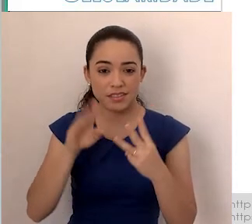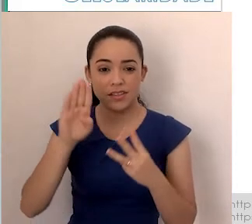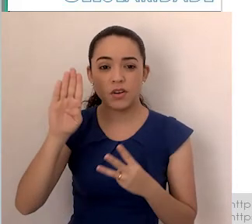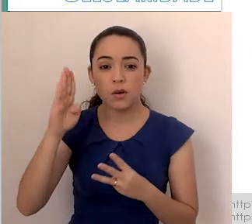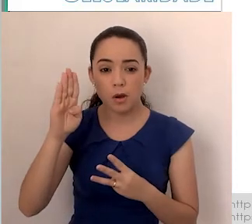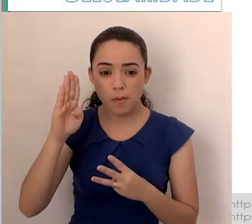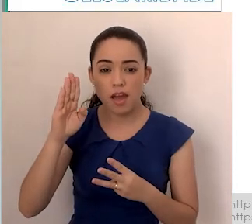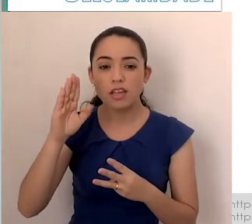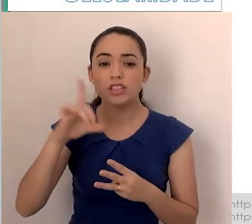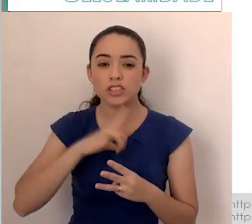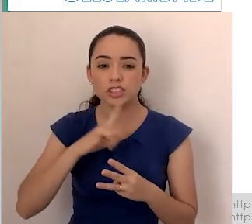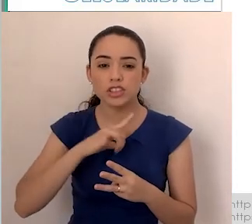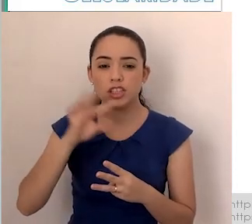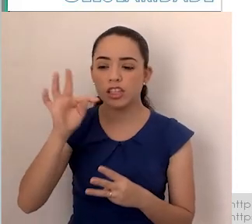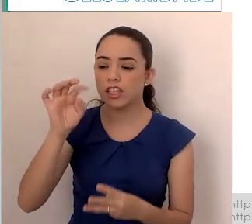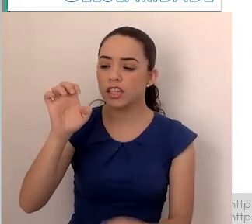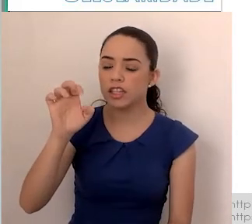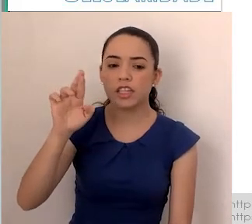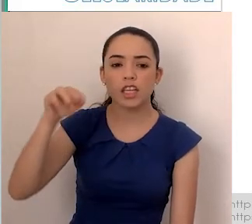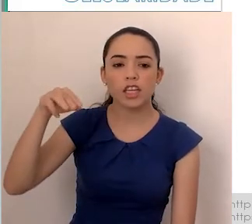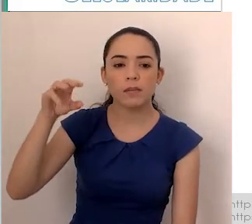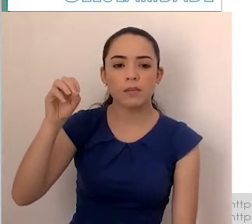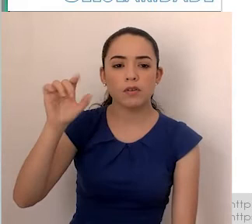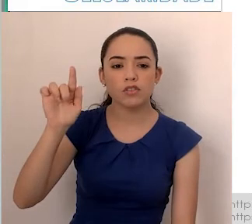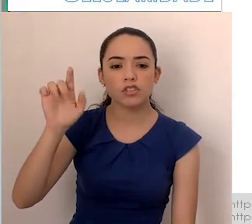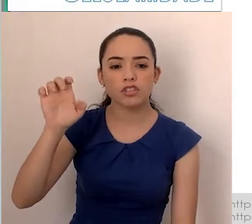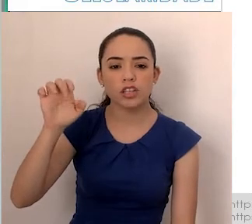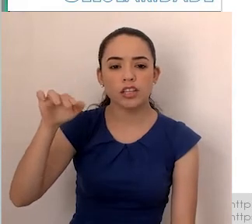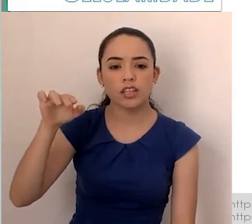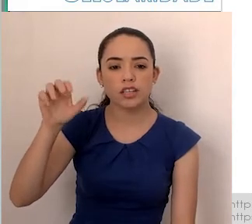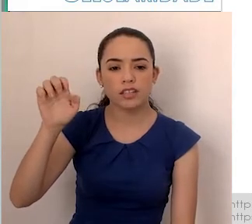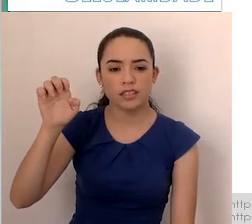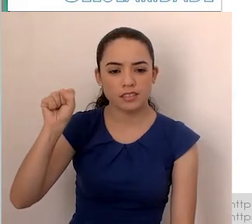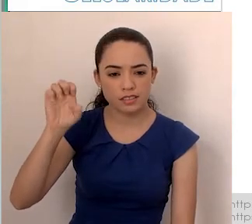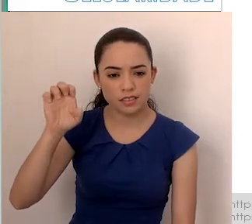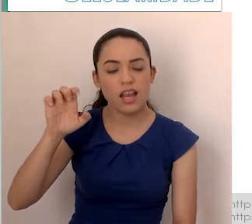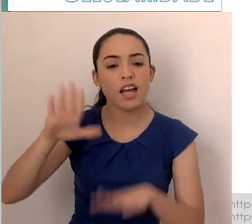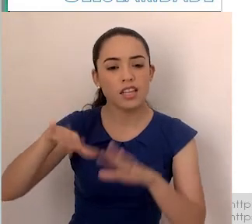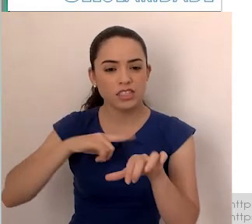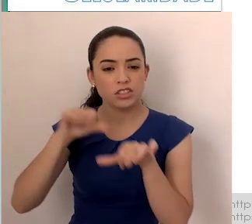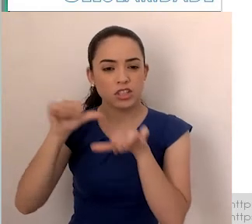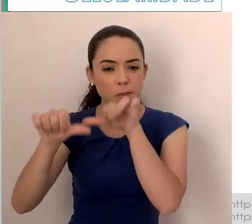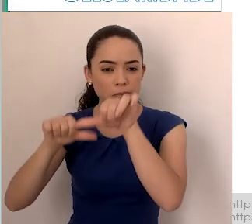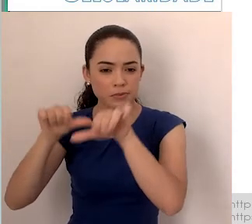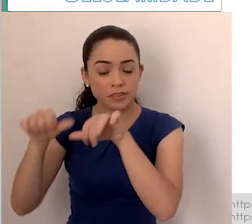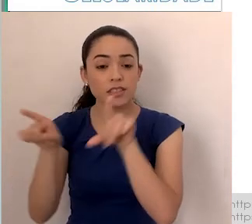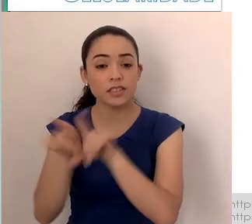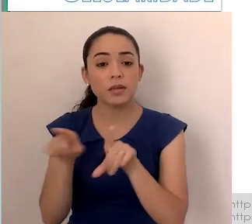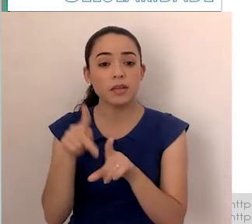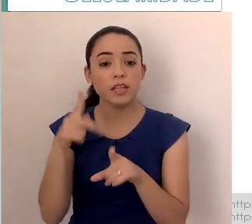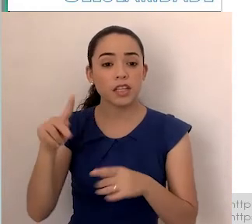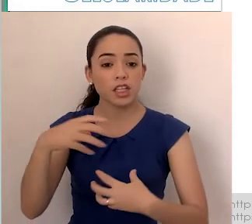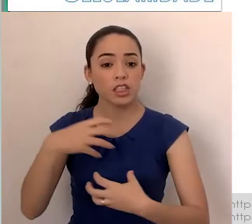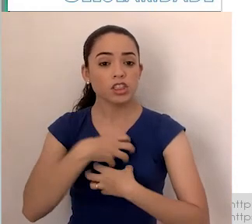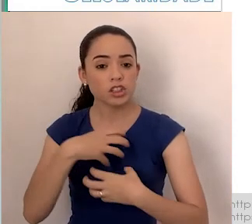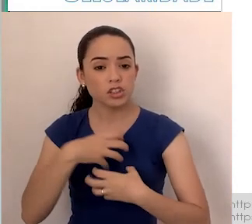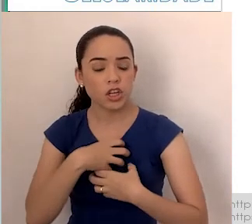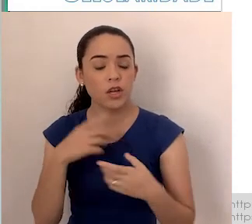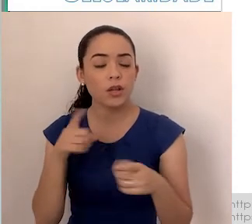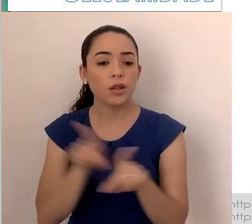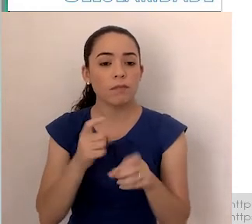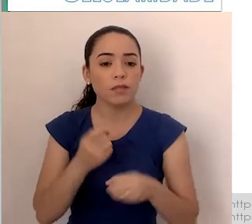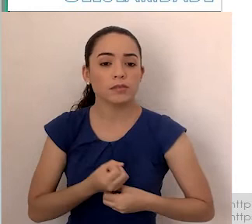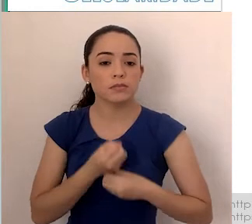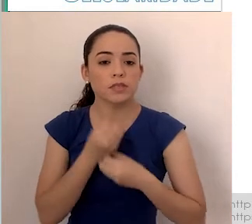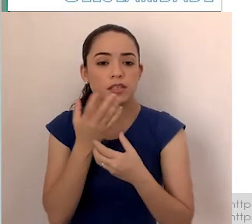ou marrons. Destaca-se que o perfil termogênico dos adipócitos bege é reversível. Na adaptação a quente, os